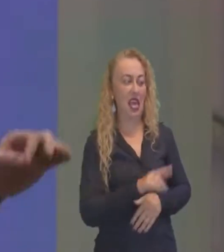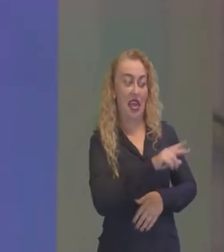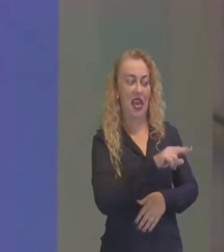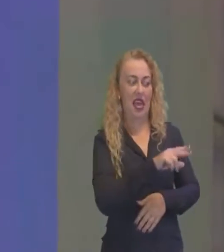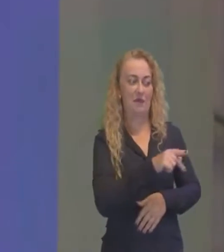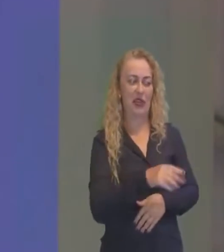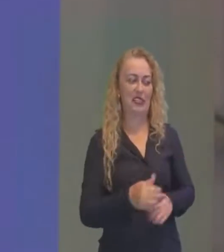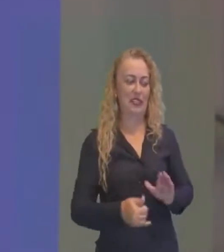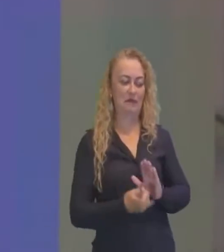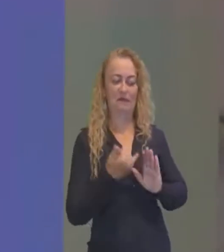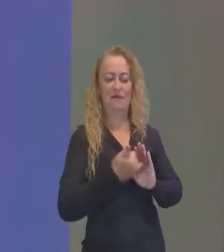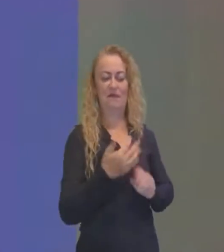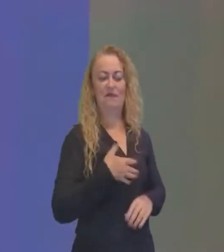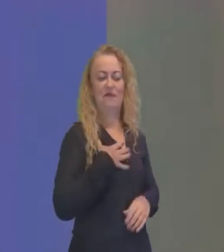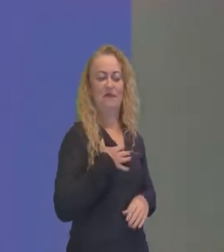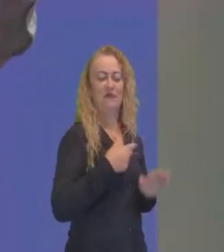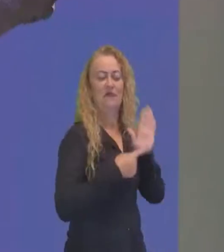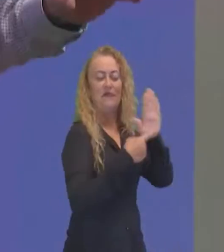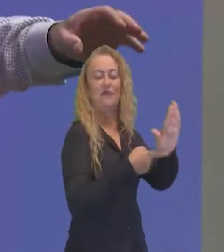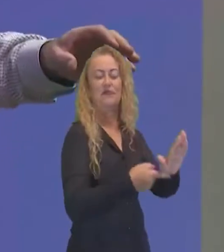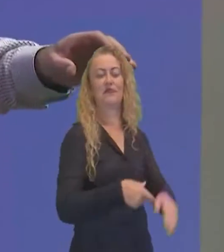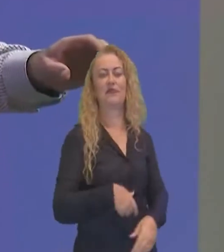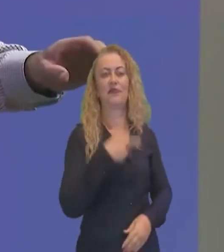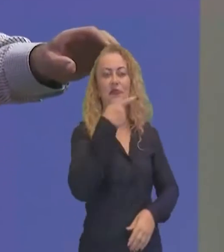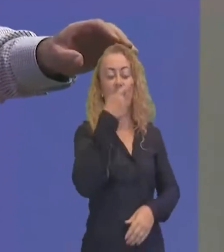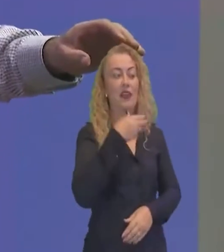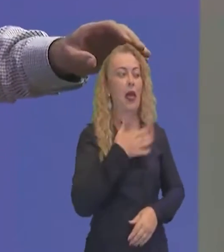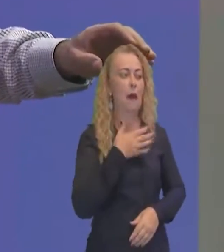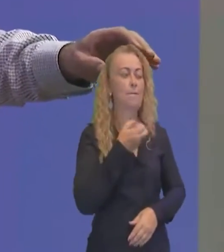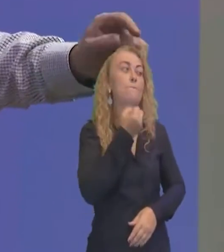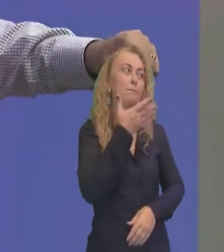céu e eu na terra, porque eu estive lá.